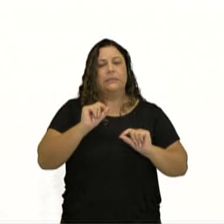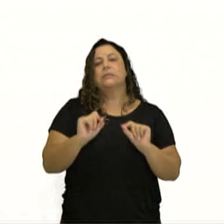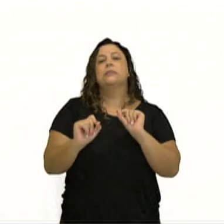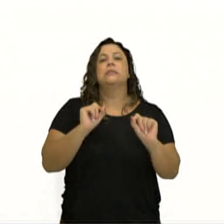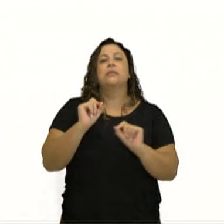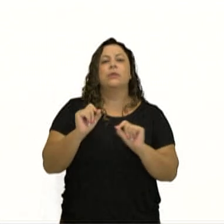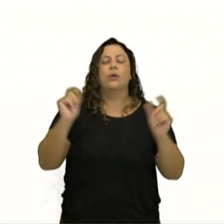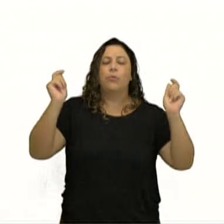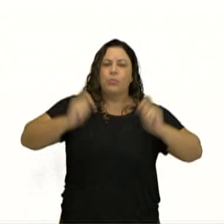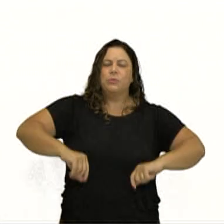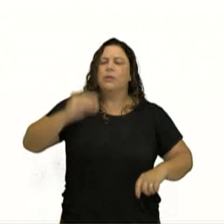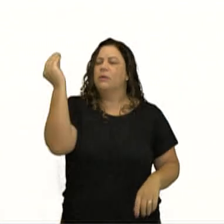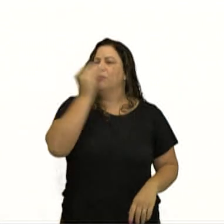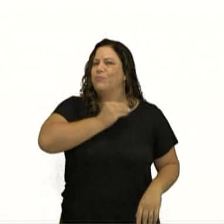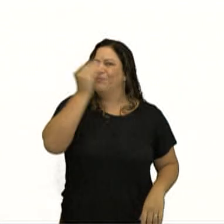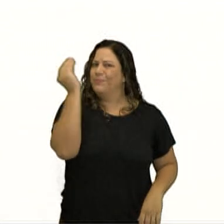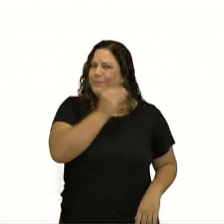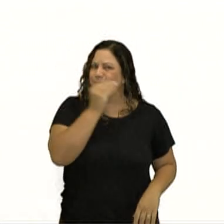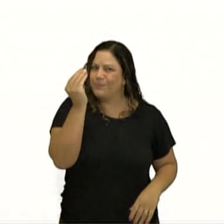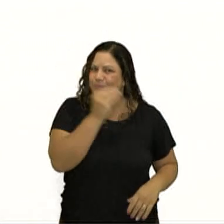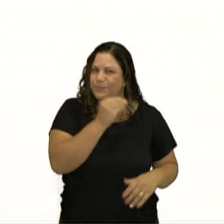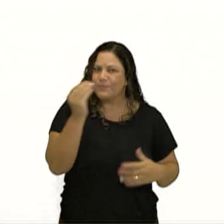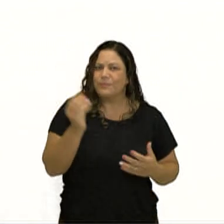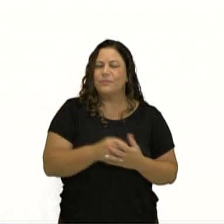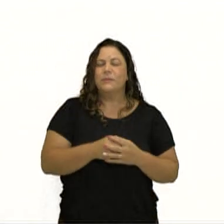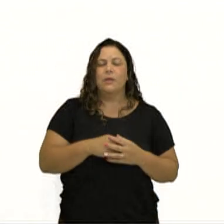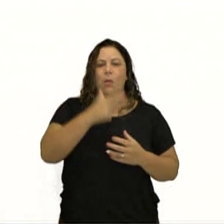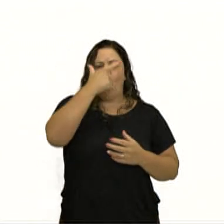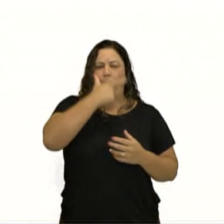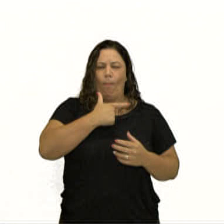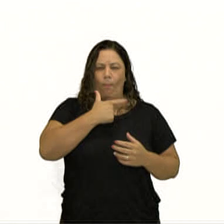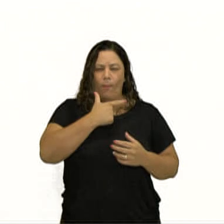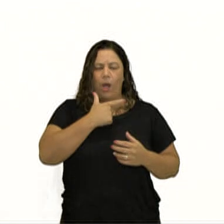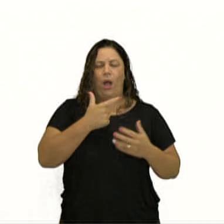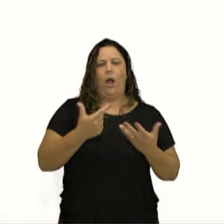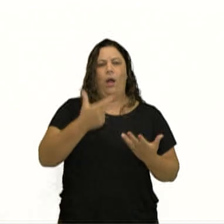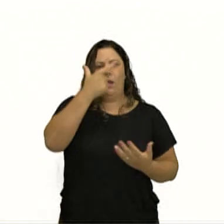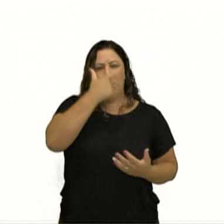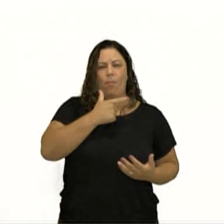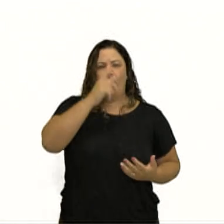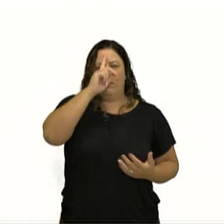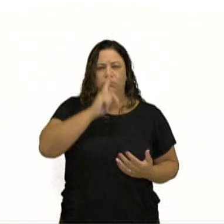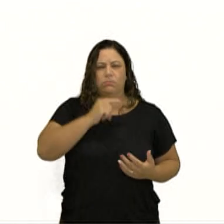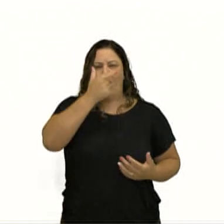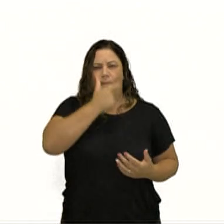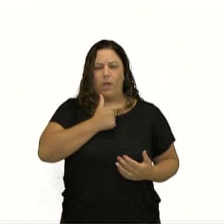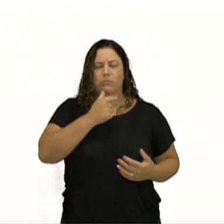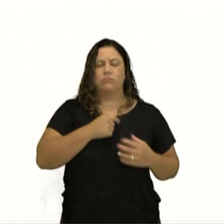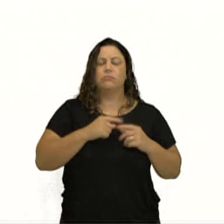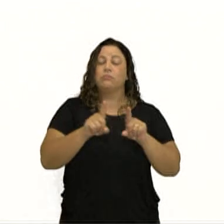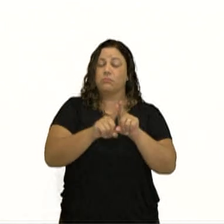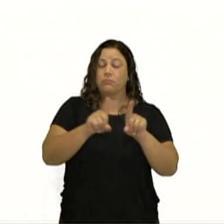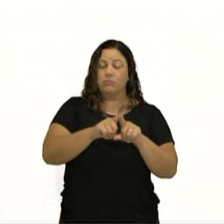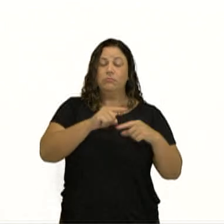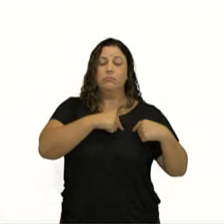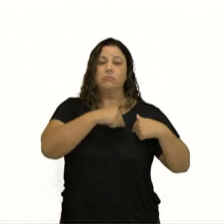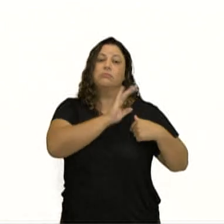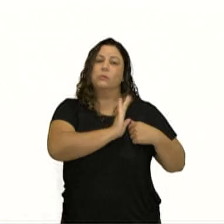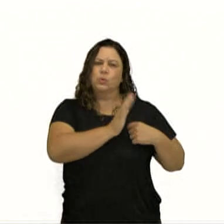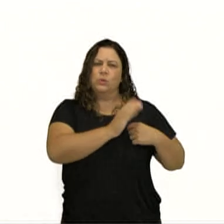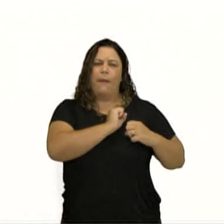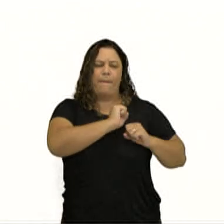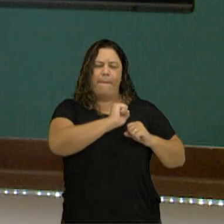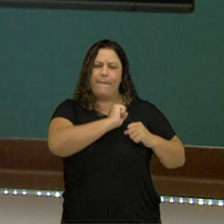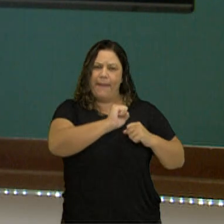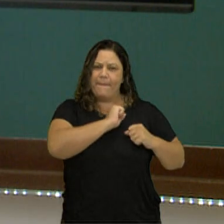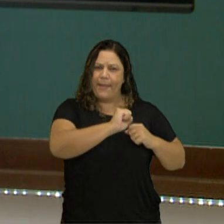indivíduo se sentir fraco, apático e até mesmo ter taquicardia. Em casos